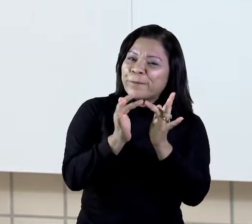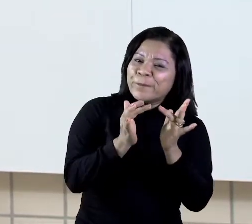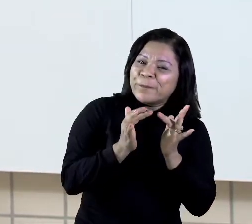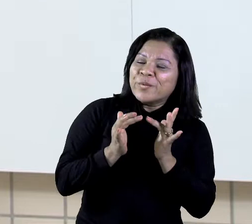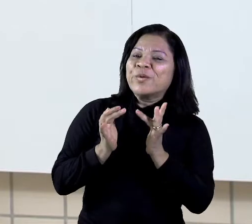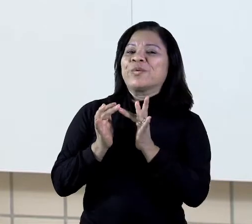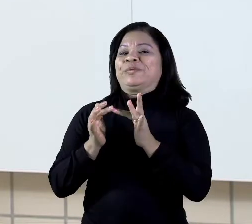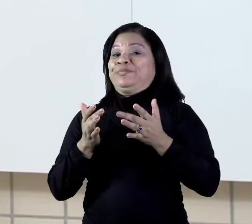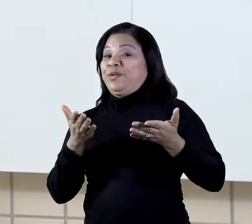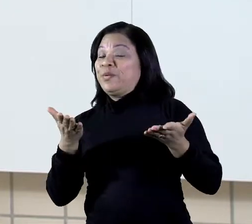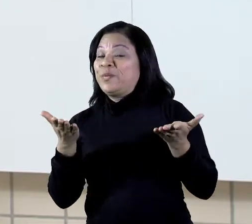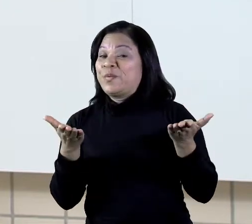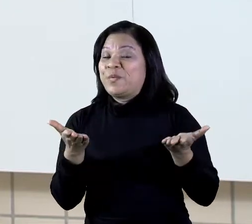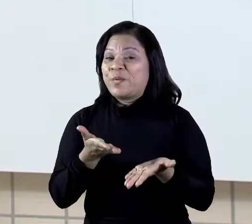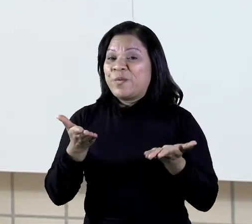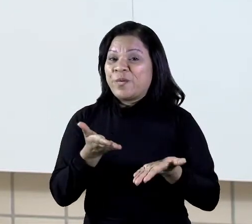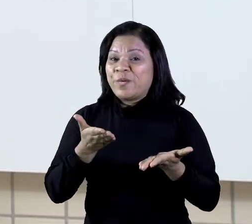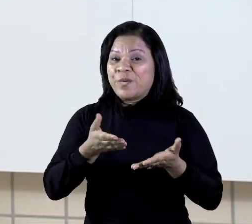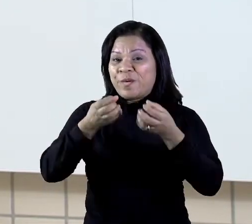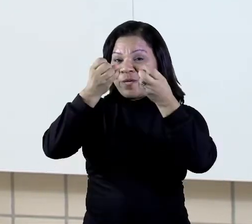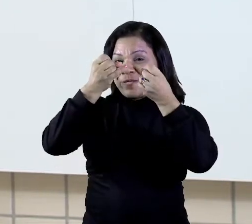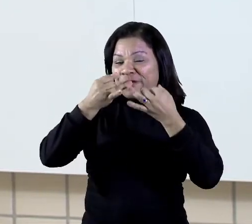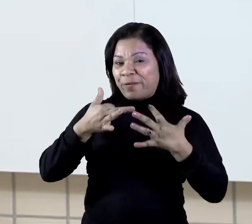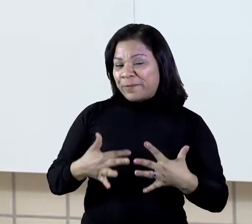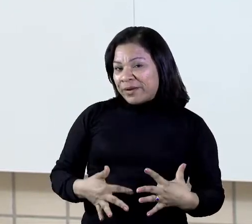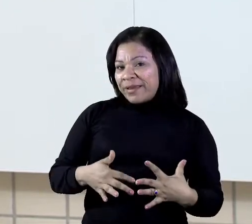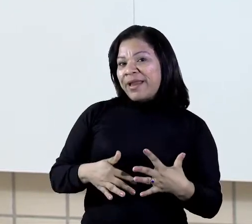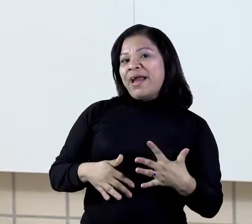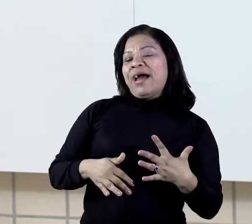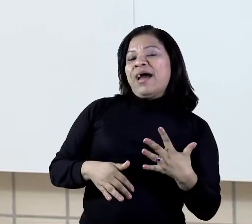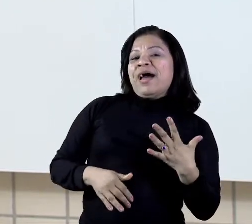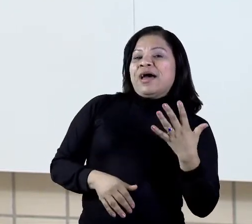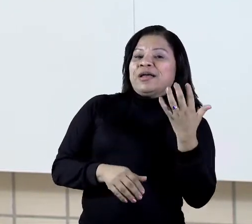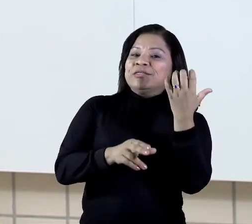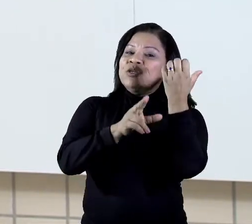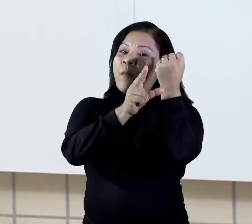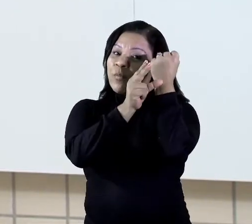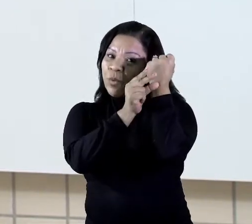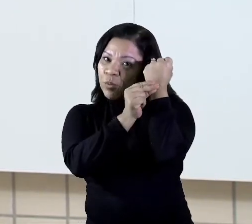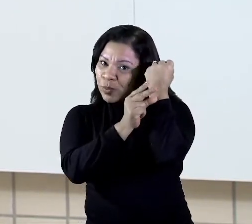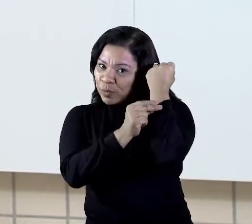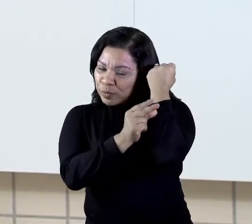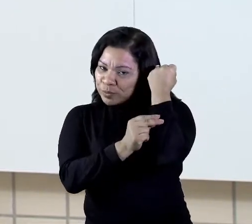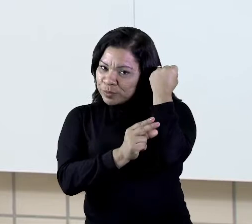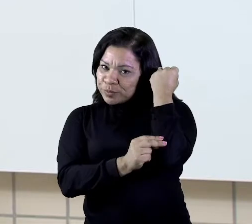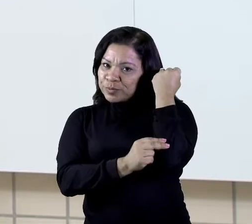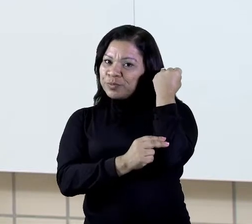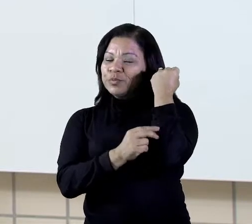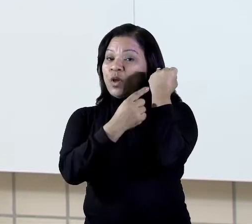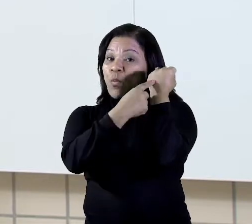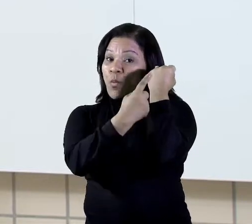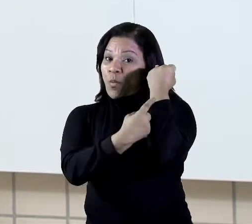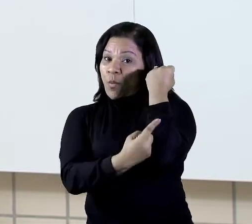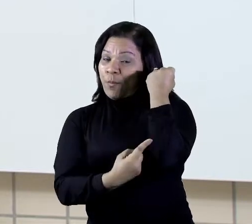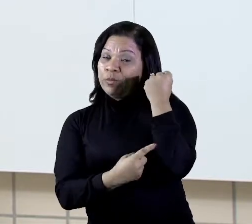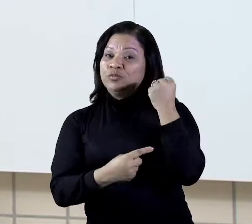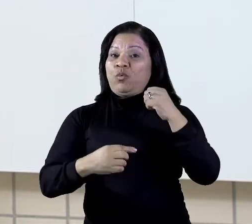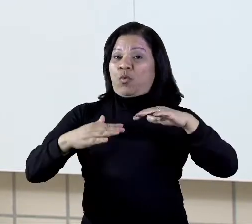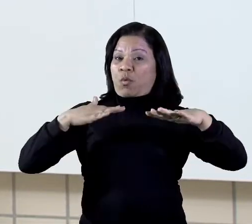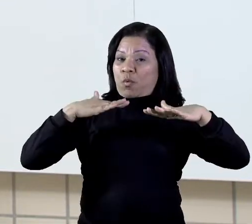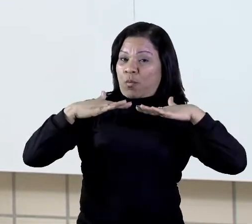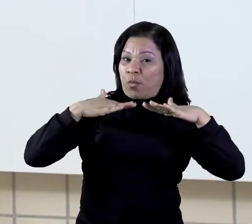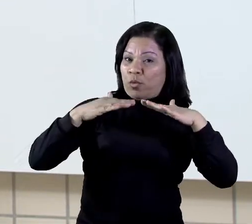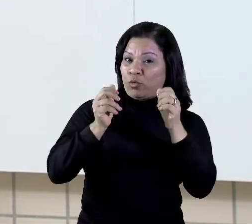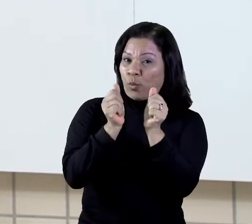Hoje nós vamos falar sobre o sistema muscular e locomotor, o componente curricular é ciências e nós vamos falar um pouquinho do